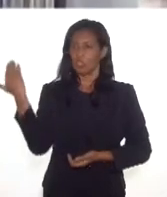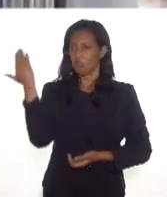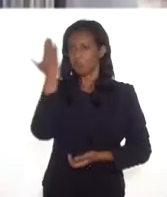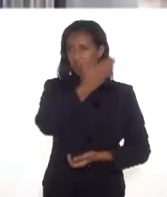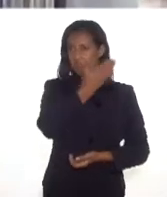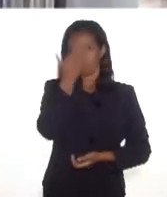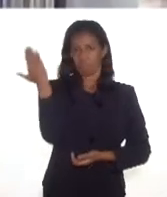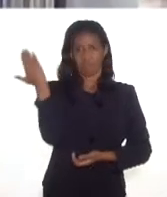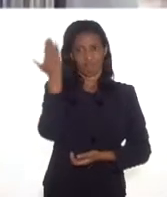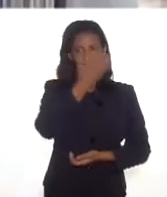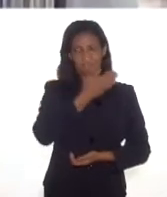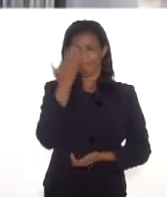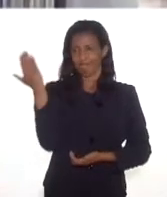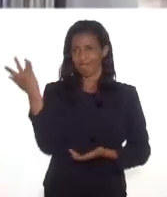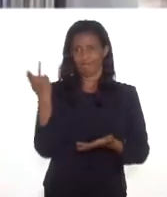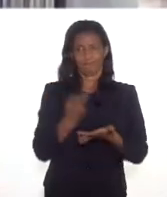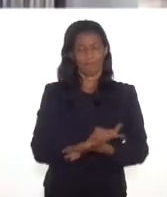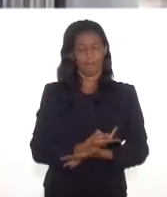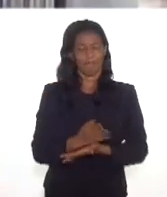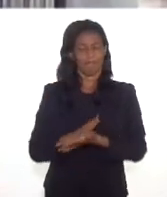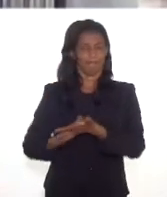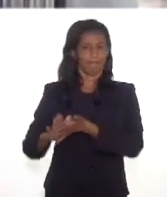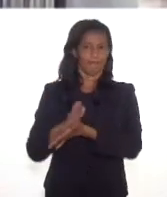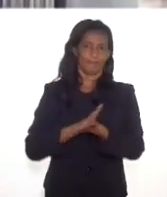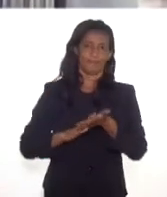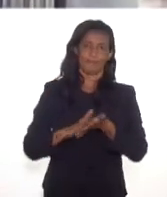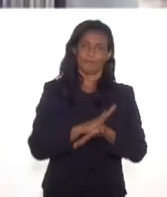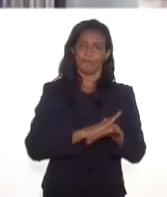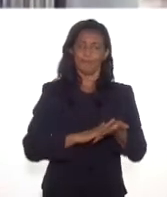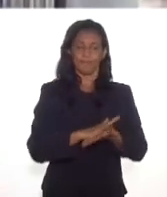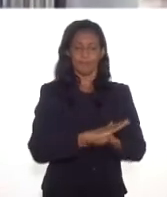acontecer. É claro que,